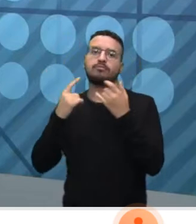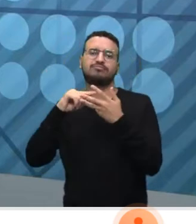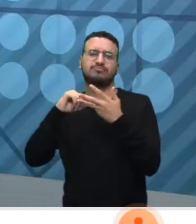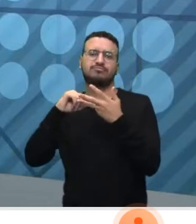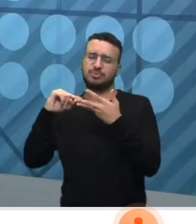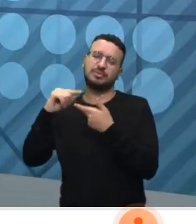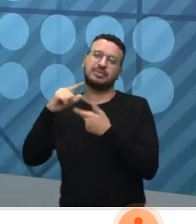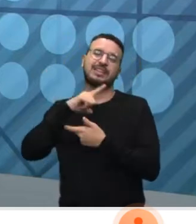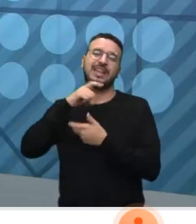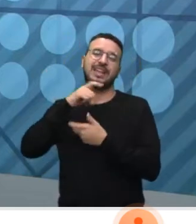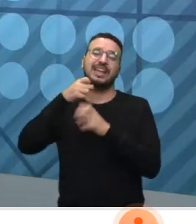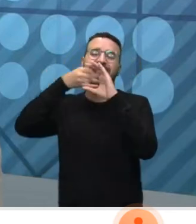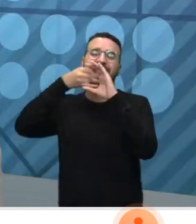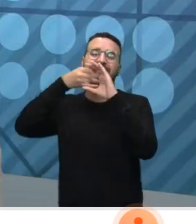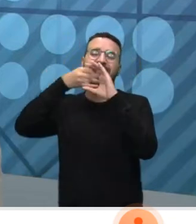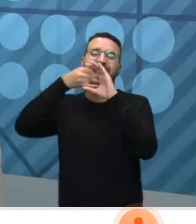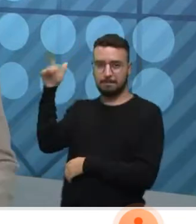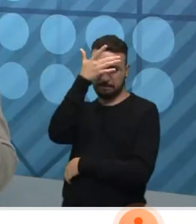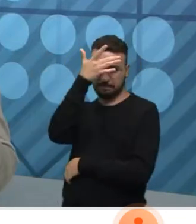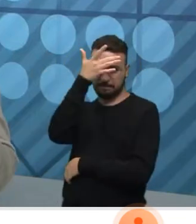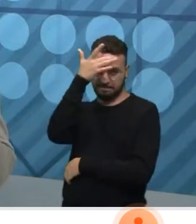Então, nesse sentido, nós vamos começar